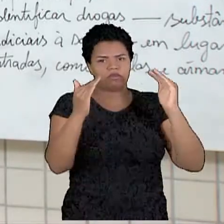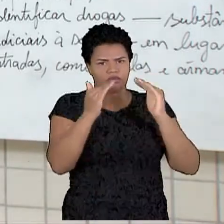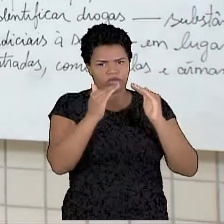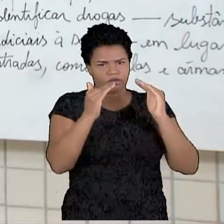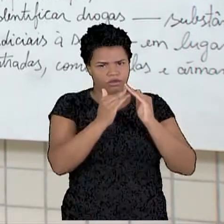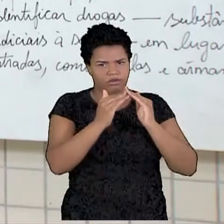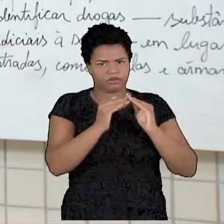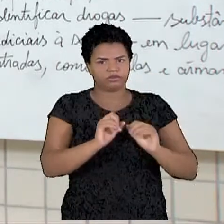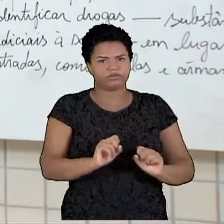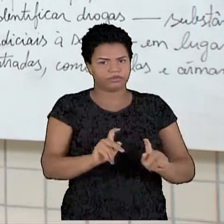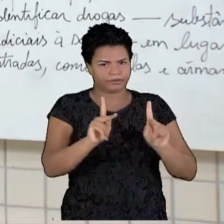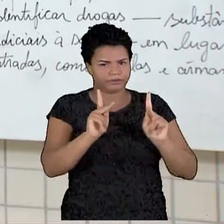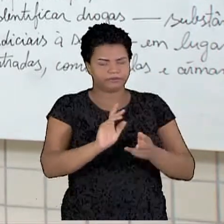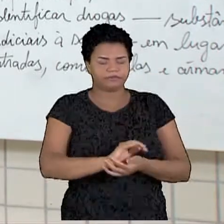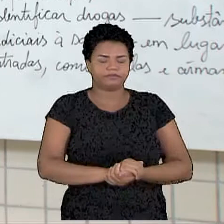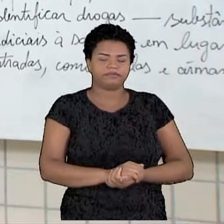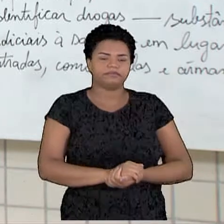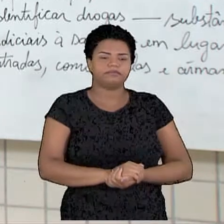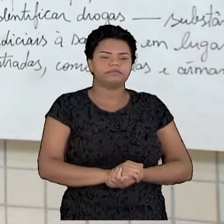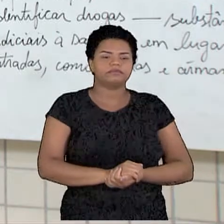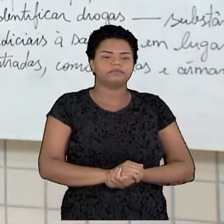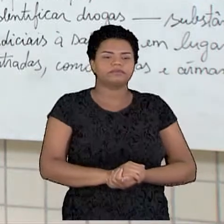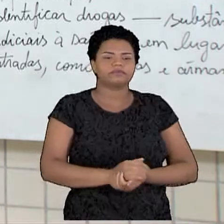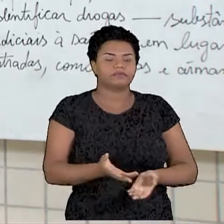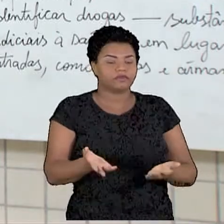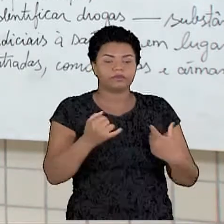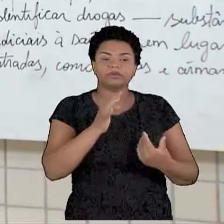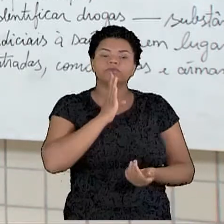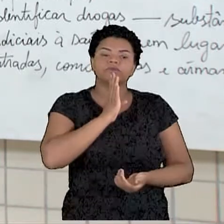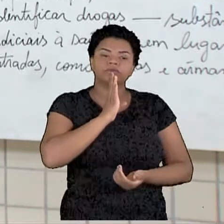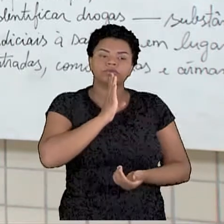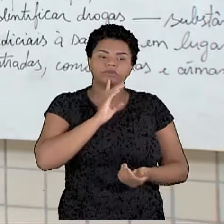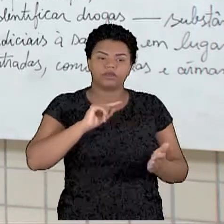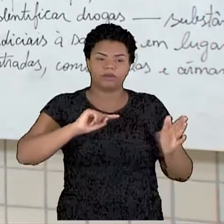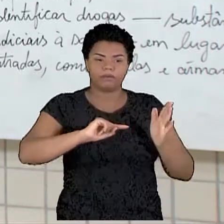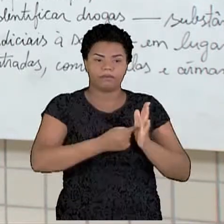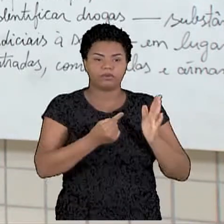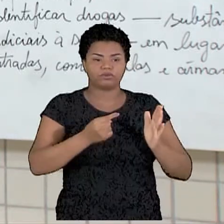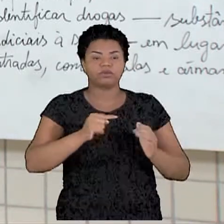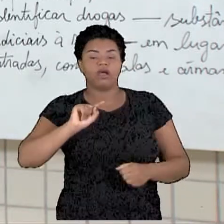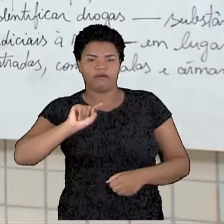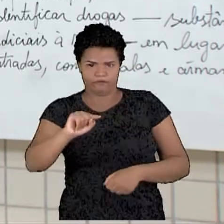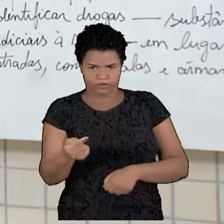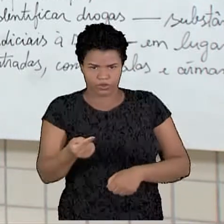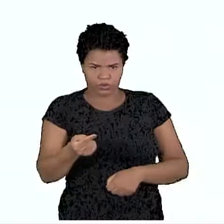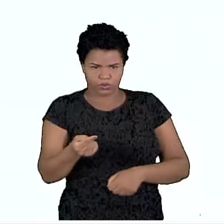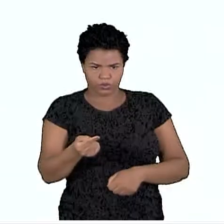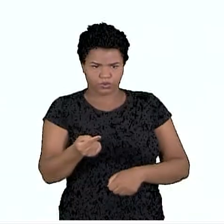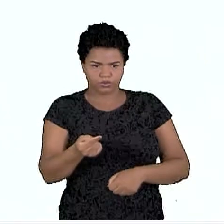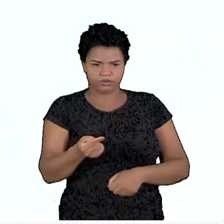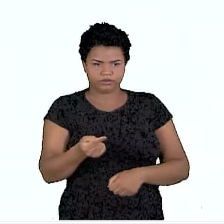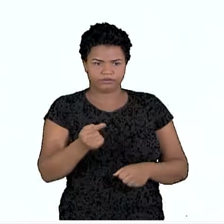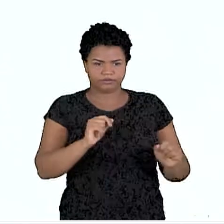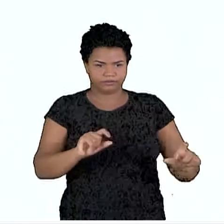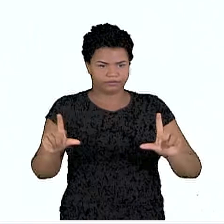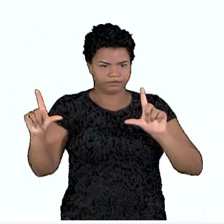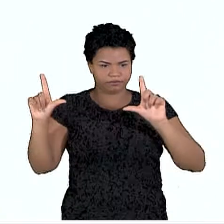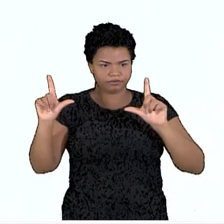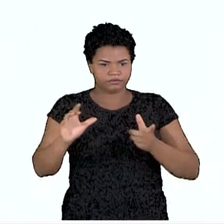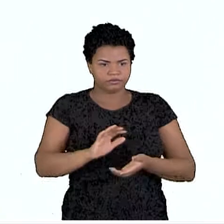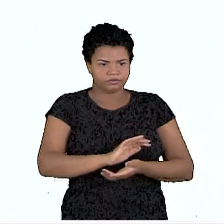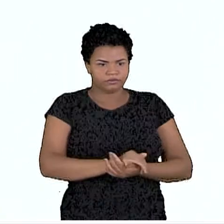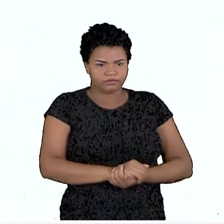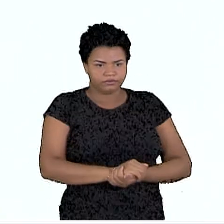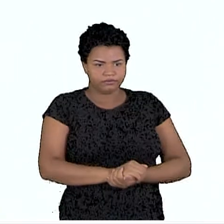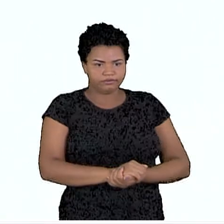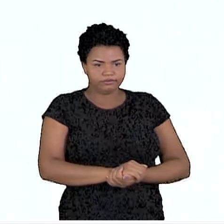casa, ok? Então vamos conhecer o sinal de pontuação, a vírgula. Na tela, por favor. Este é